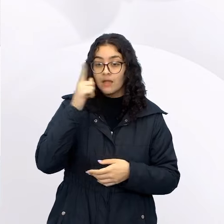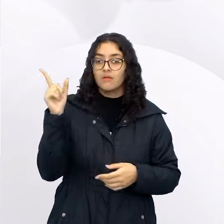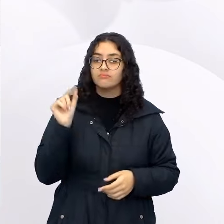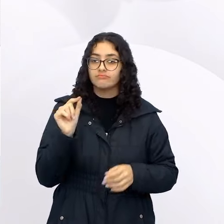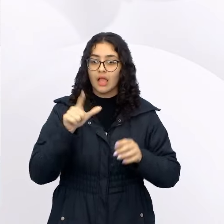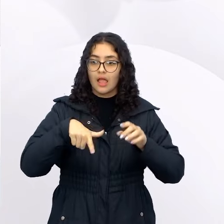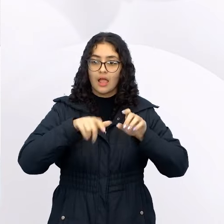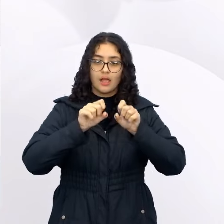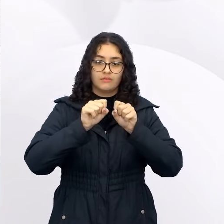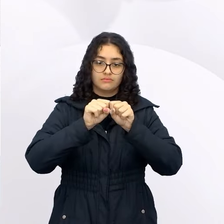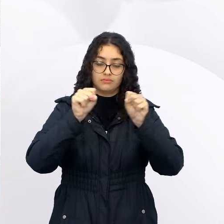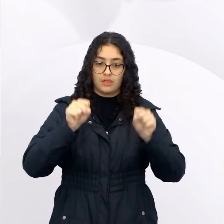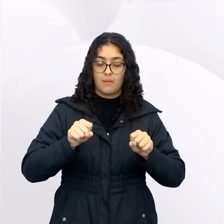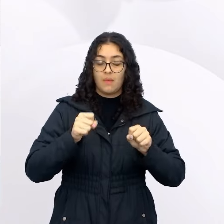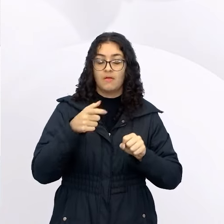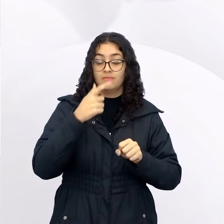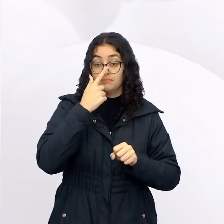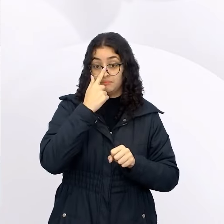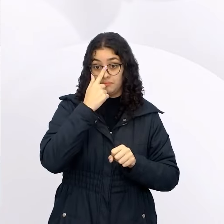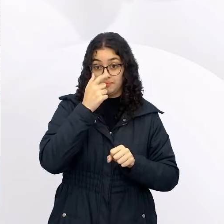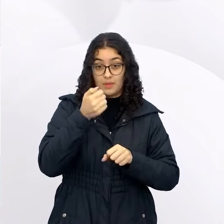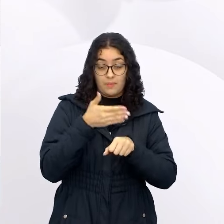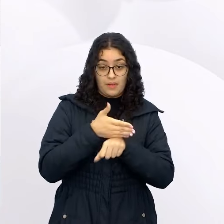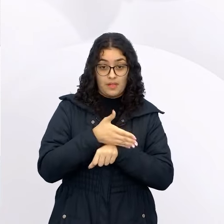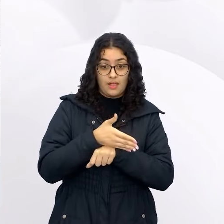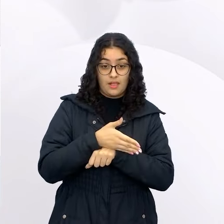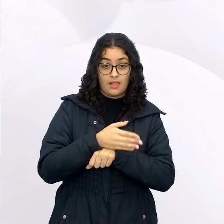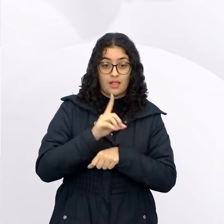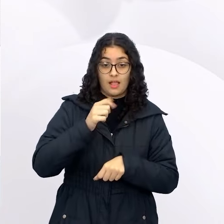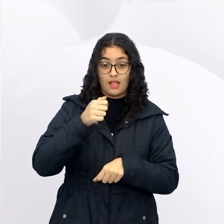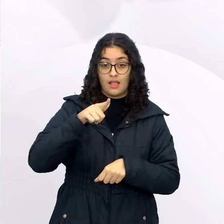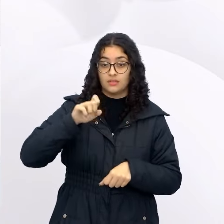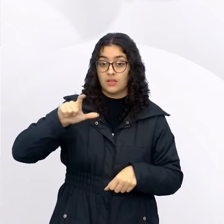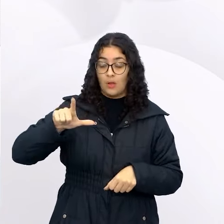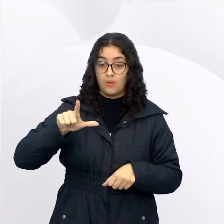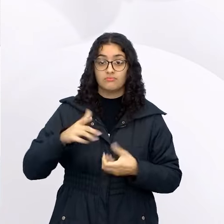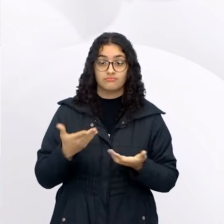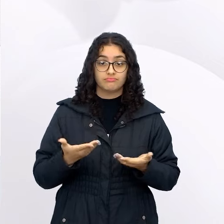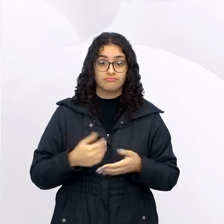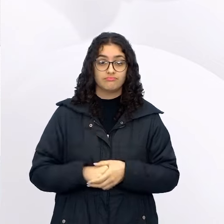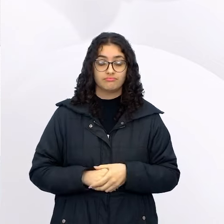sistema, né, que você pode acessar, que é o DataGel, e aí você pode